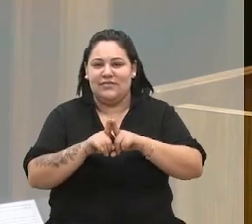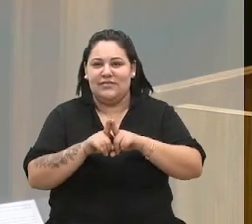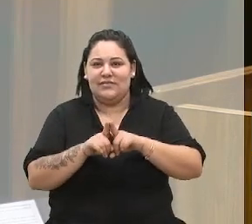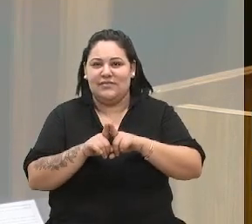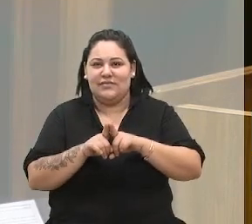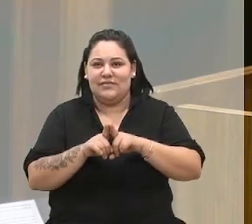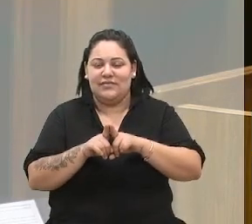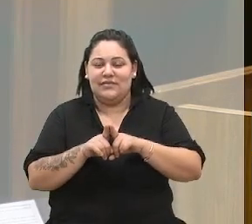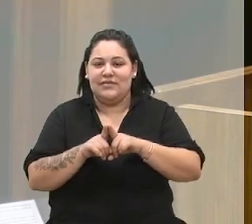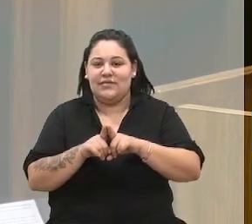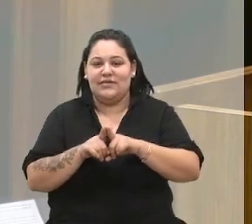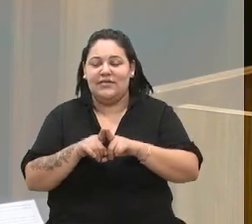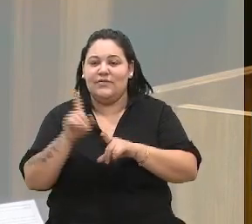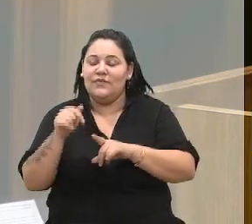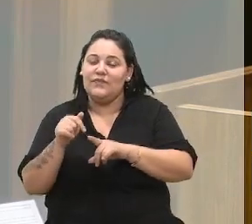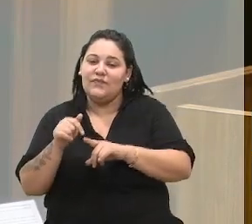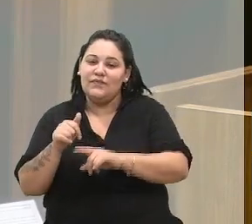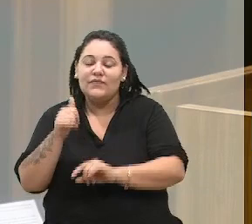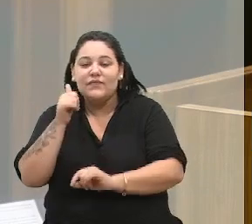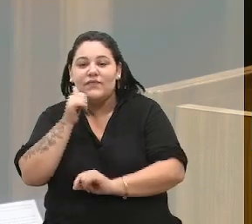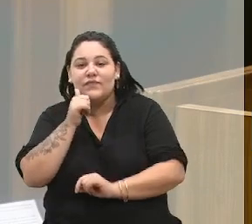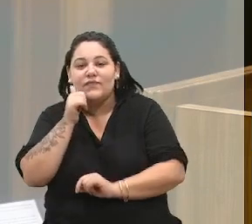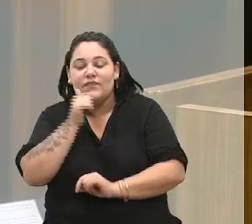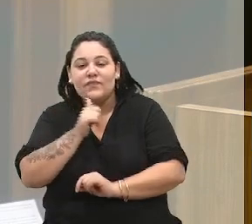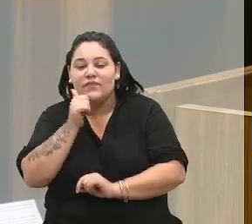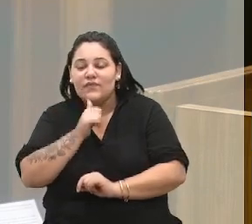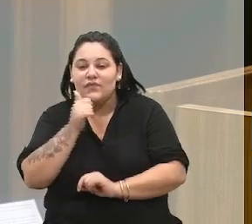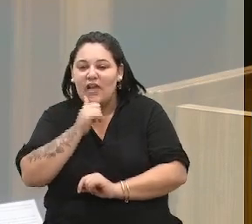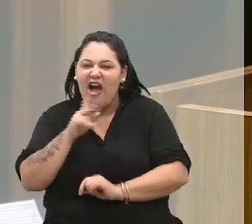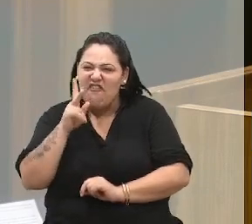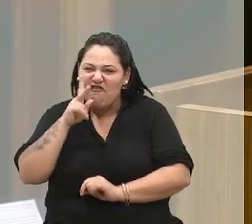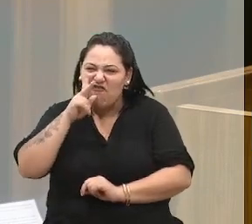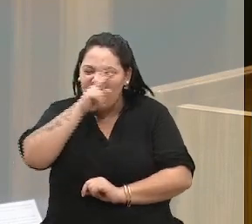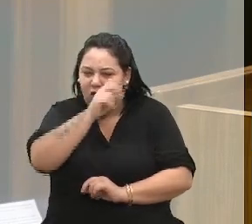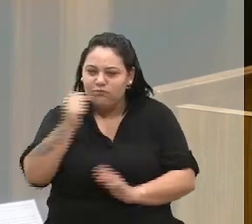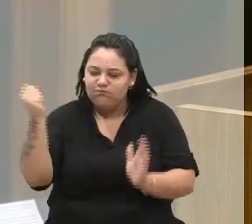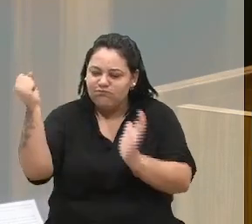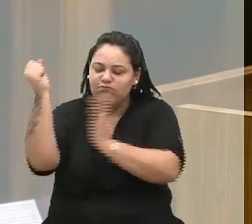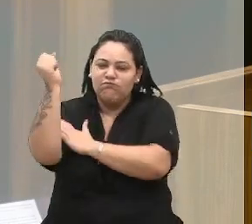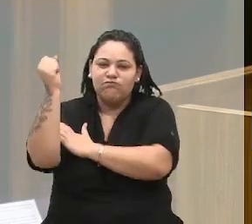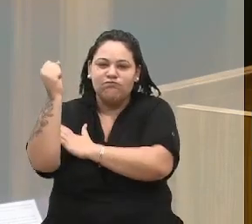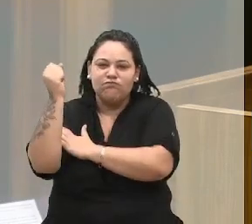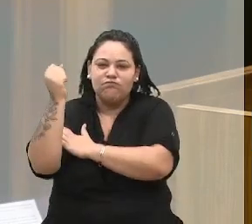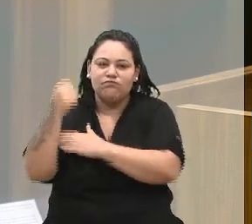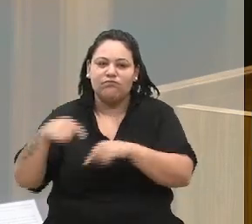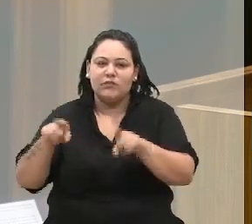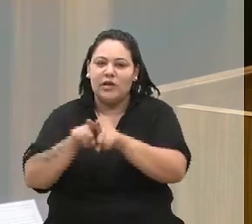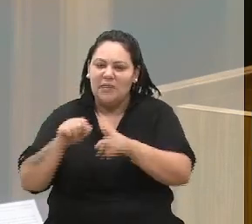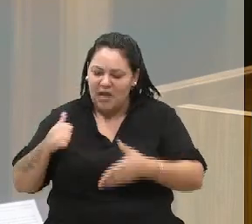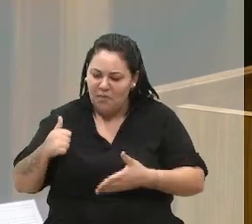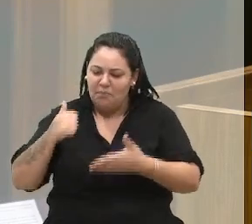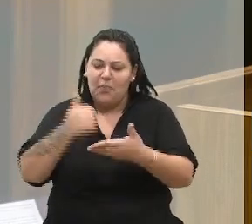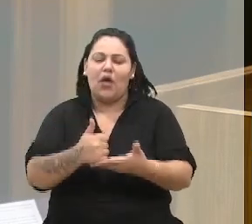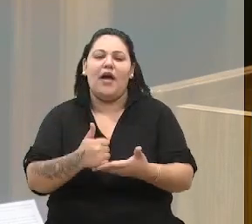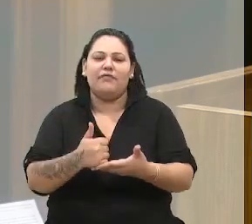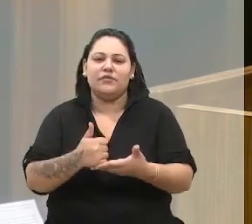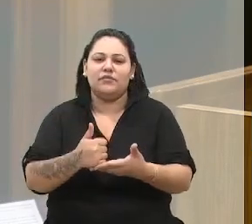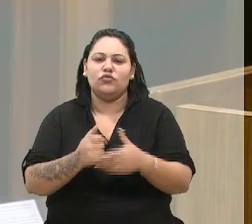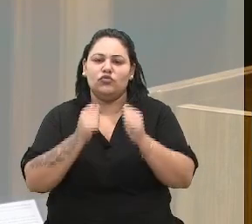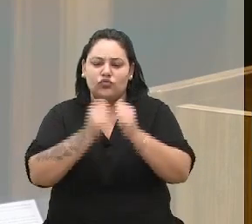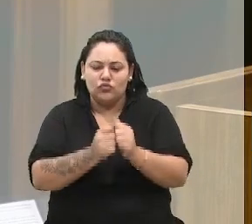eram guerreiras, porque elas sim caminhavam lado a lado com o marido. Elas sim choravam